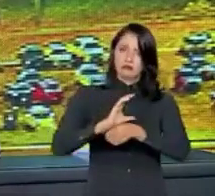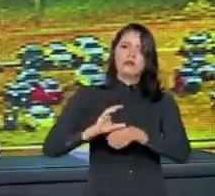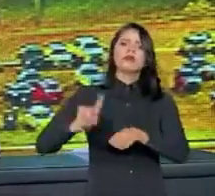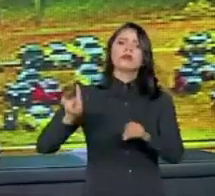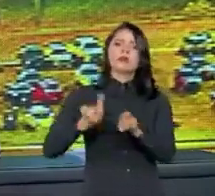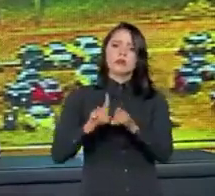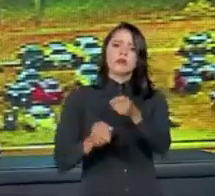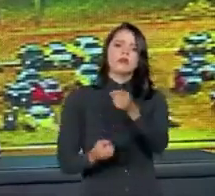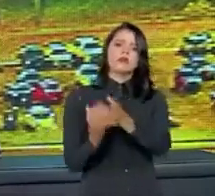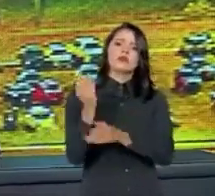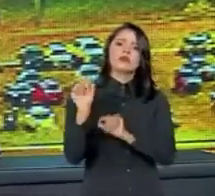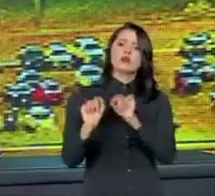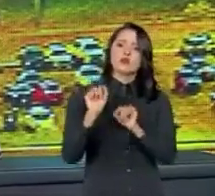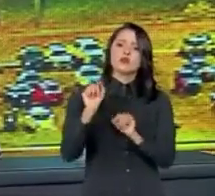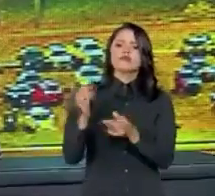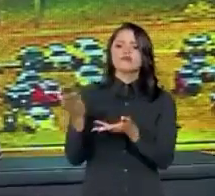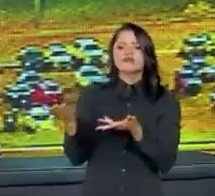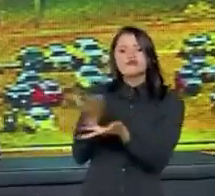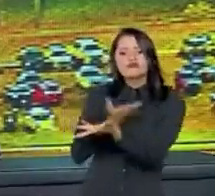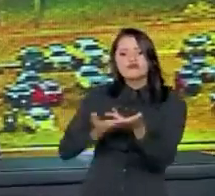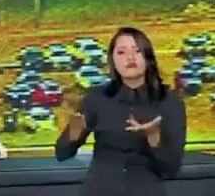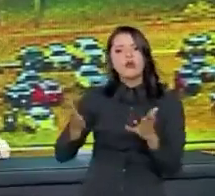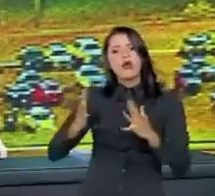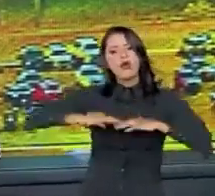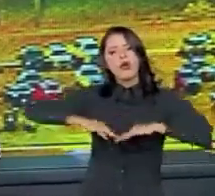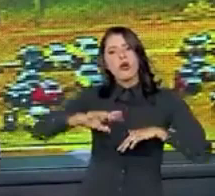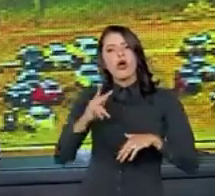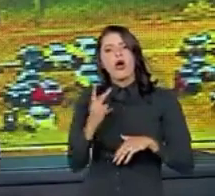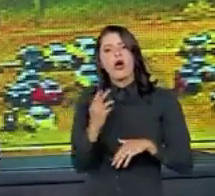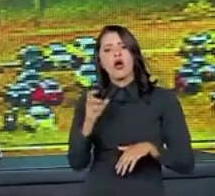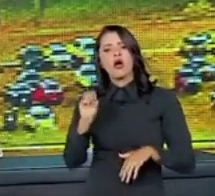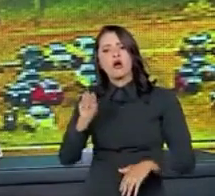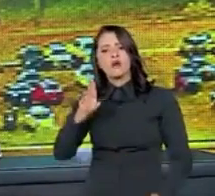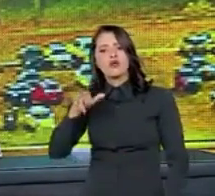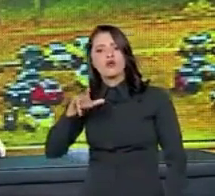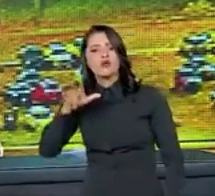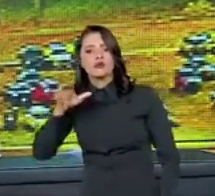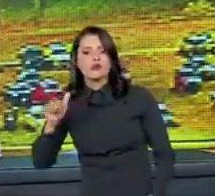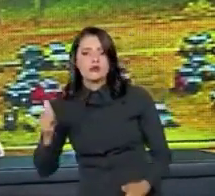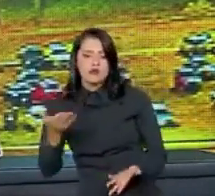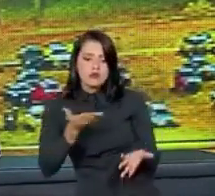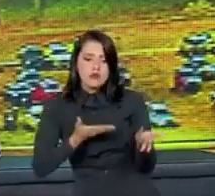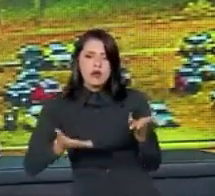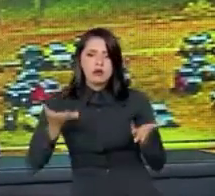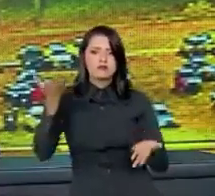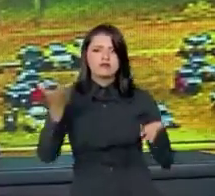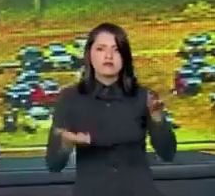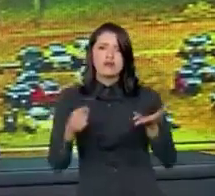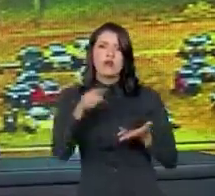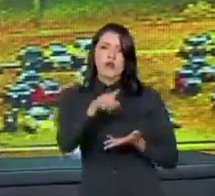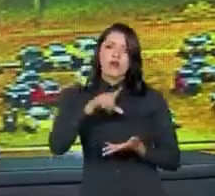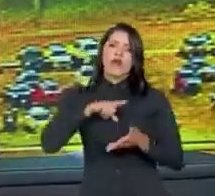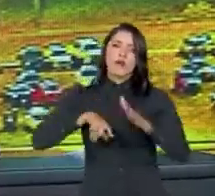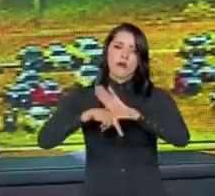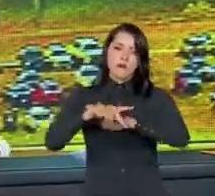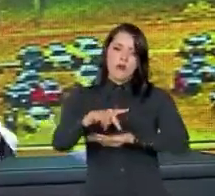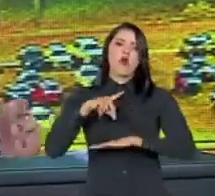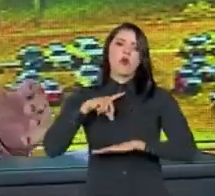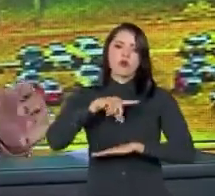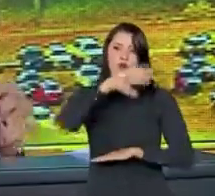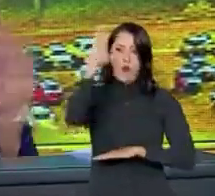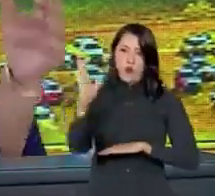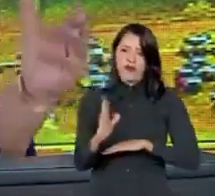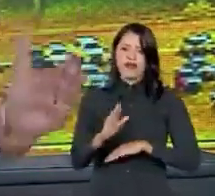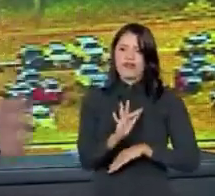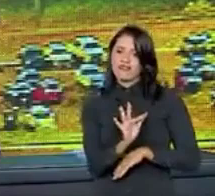também a harmonia. Aí está o equilíbrio da federação. No lugar